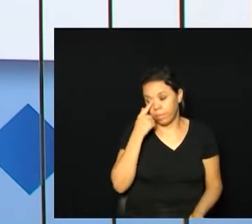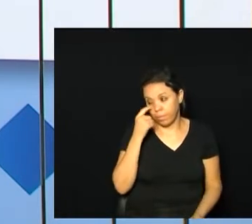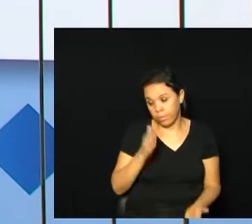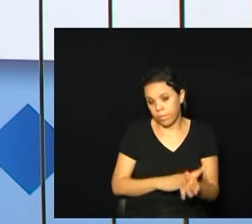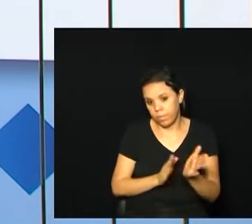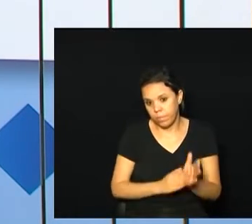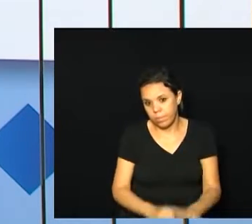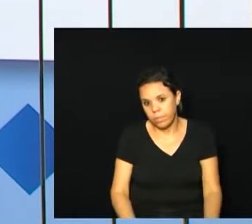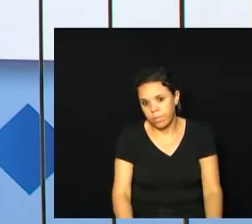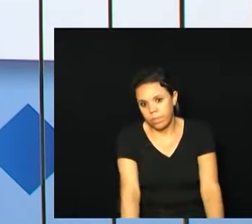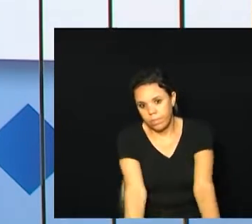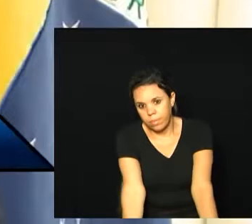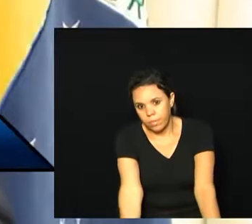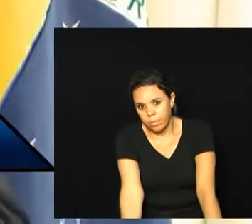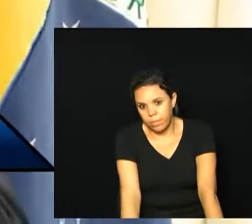proposta.